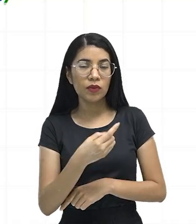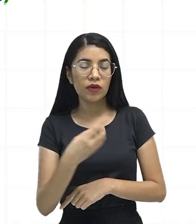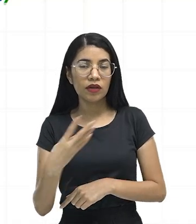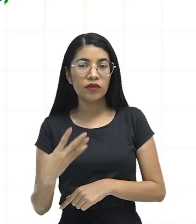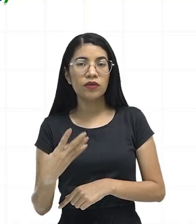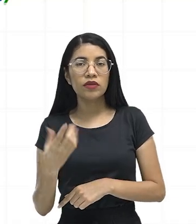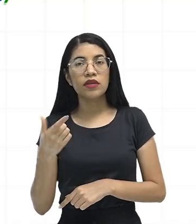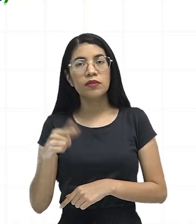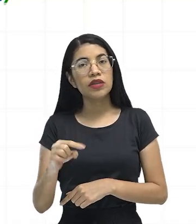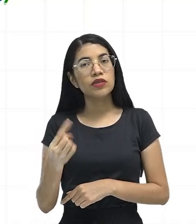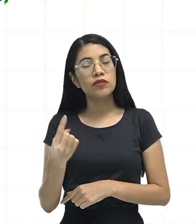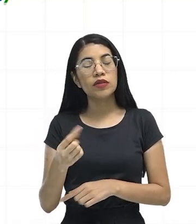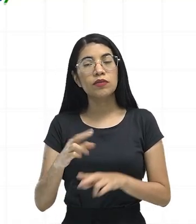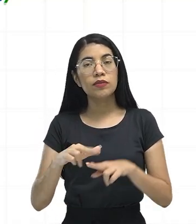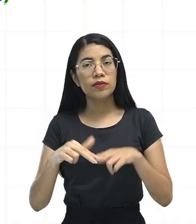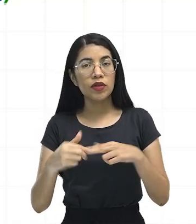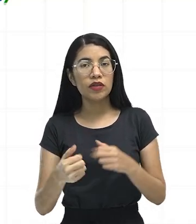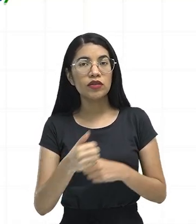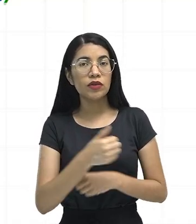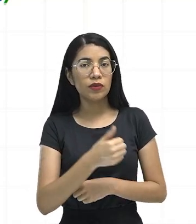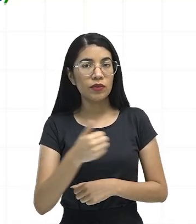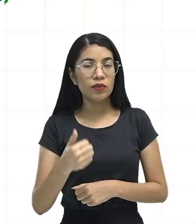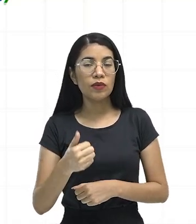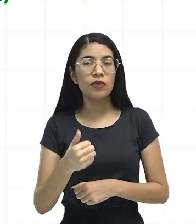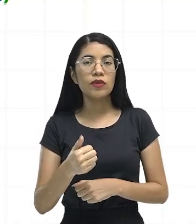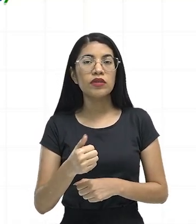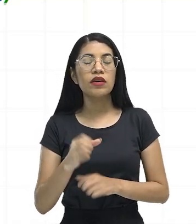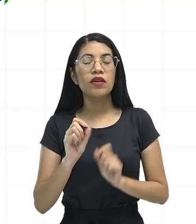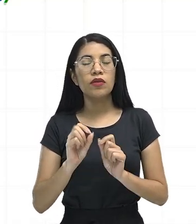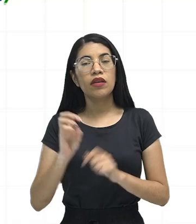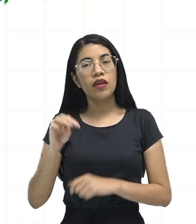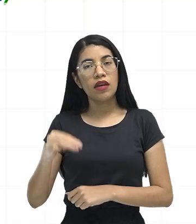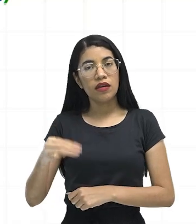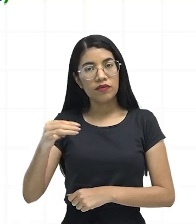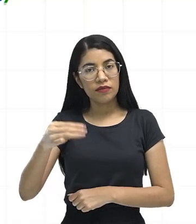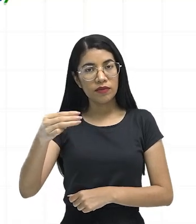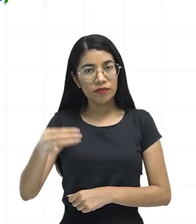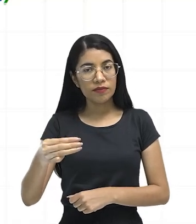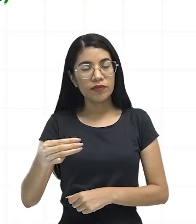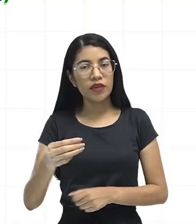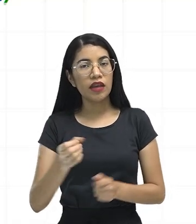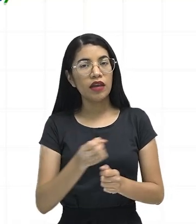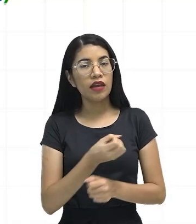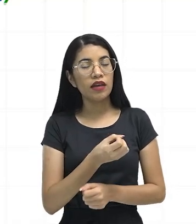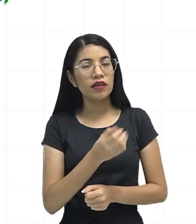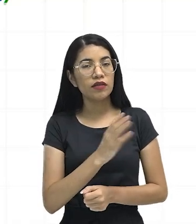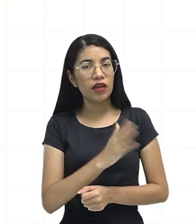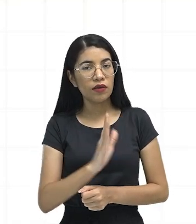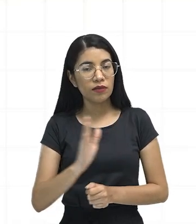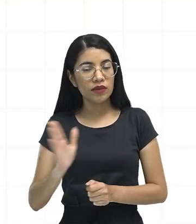Por isso que 11 é a moda da sequência, tá?